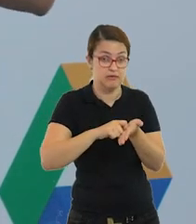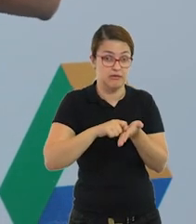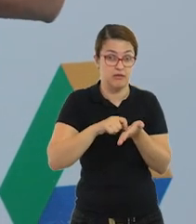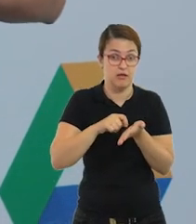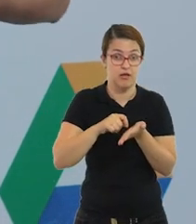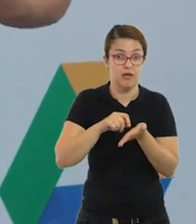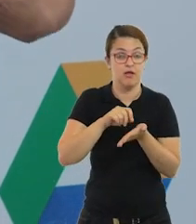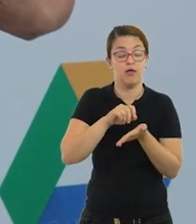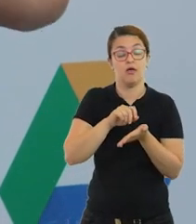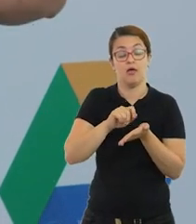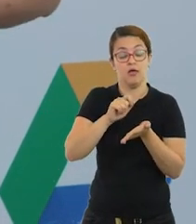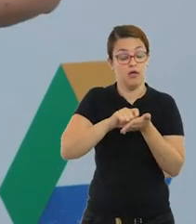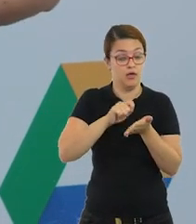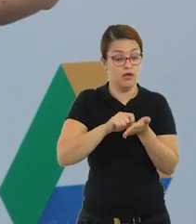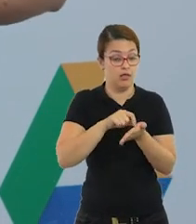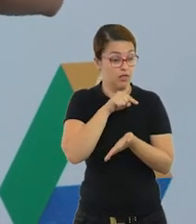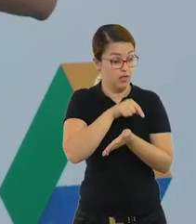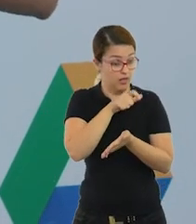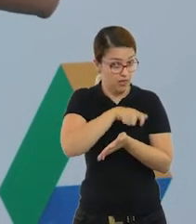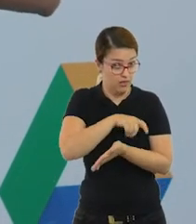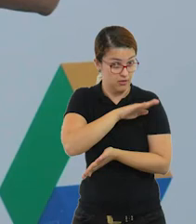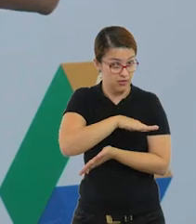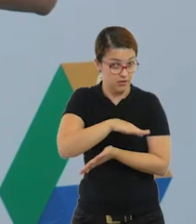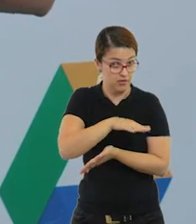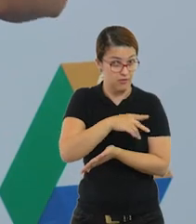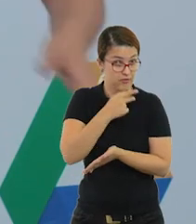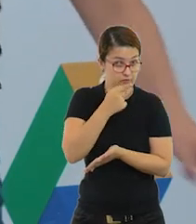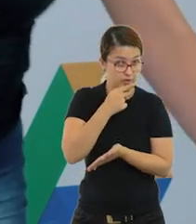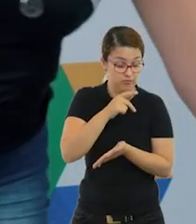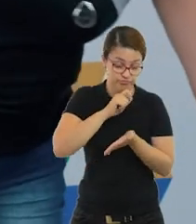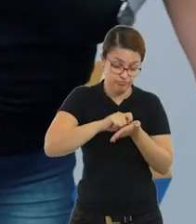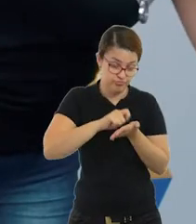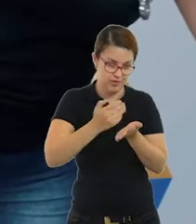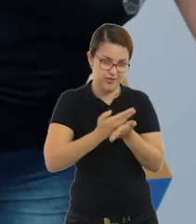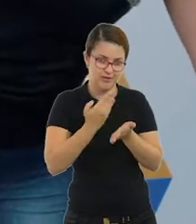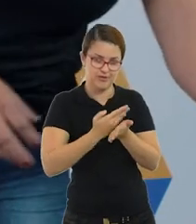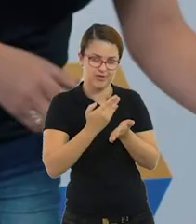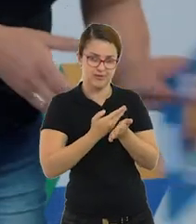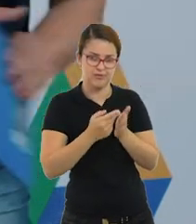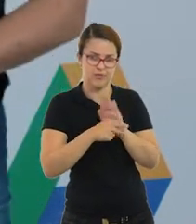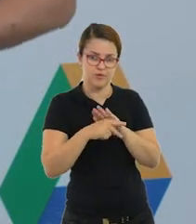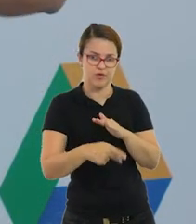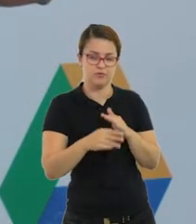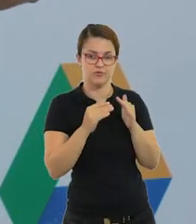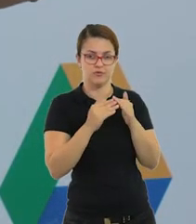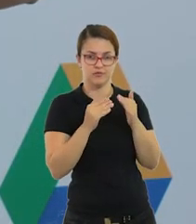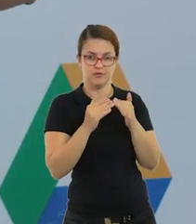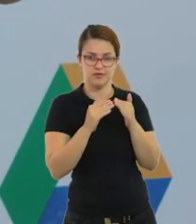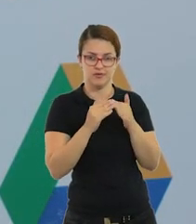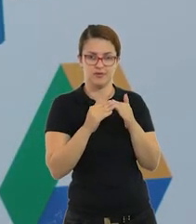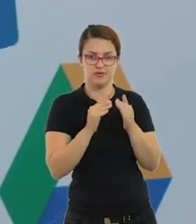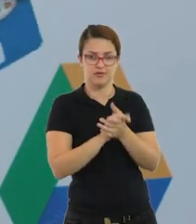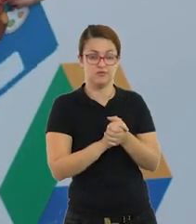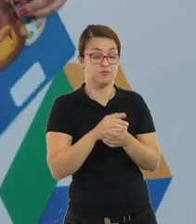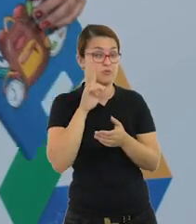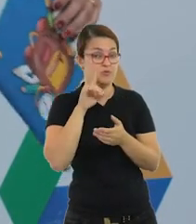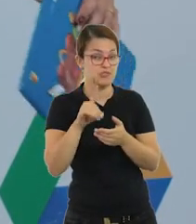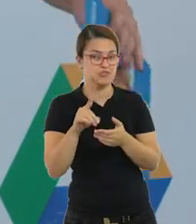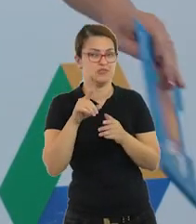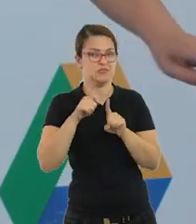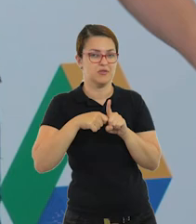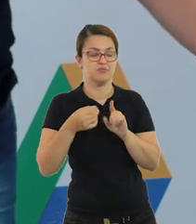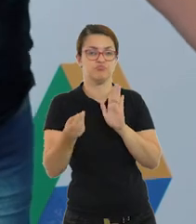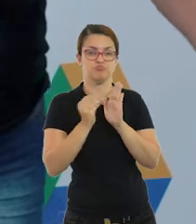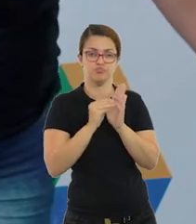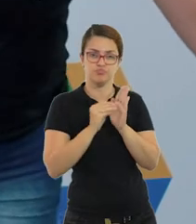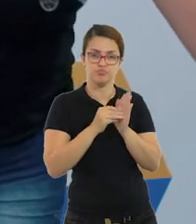a pessoa que escreve. Então ele vai escrever o pequeno texto no caderninho do lição de casa, escreve a data, escreve o